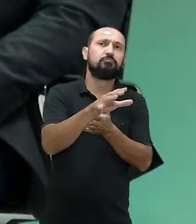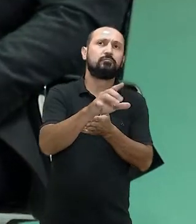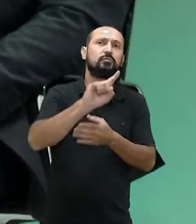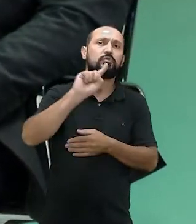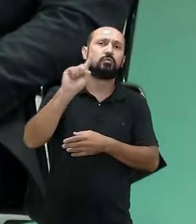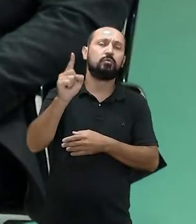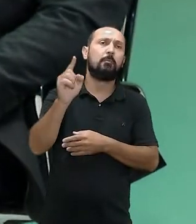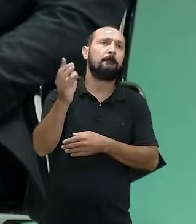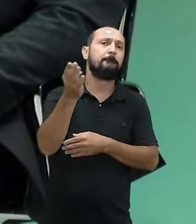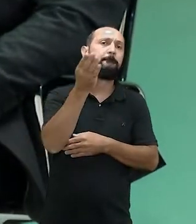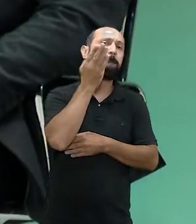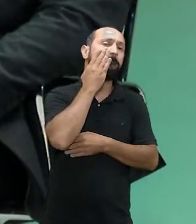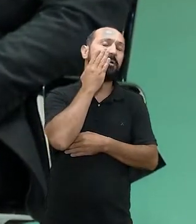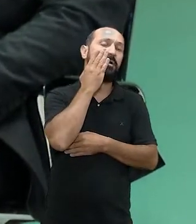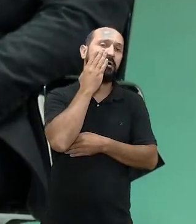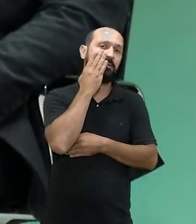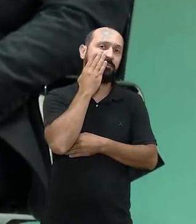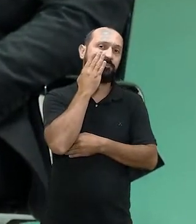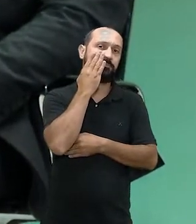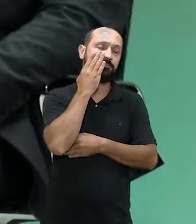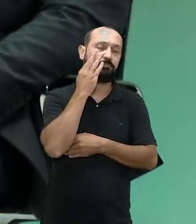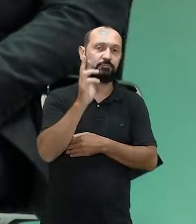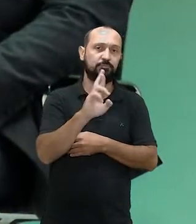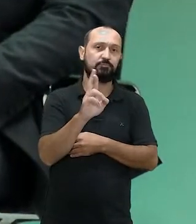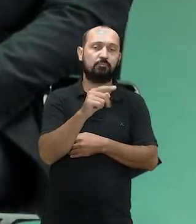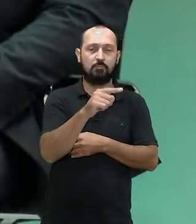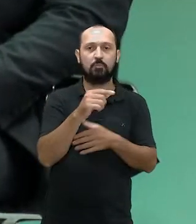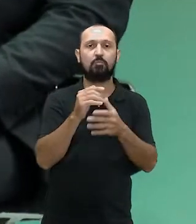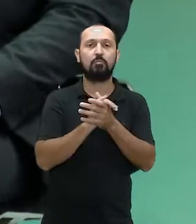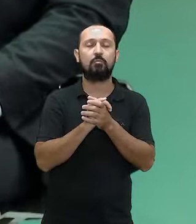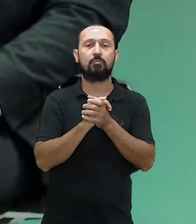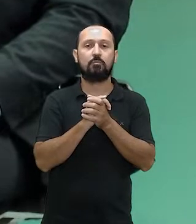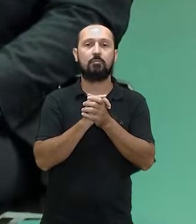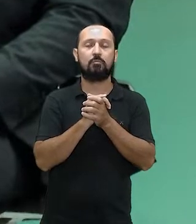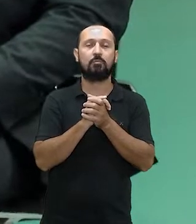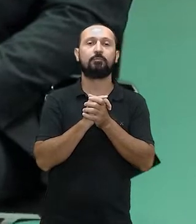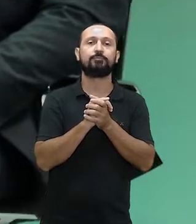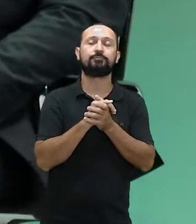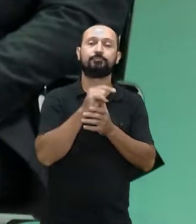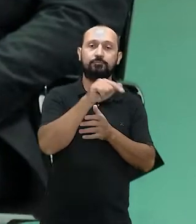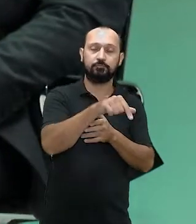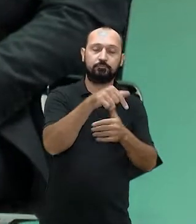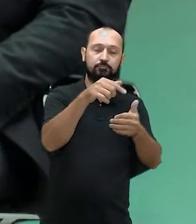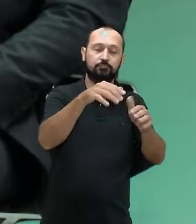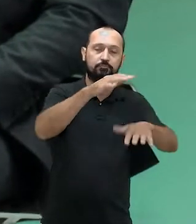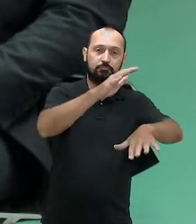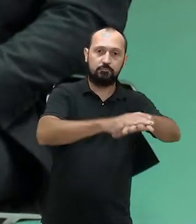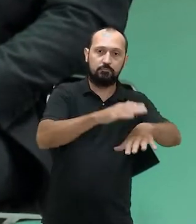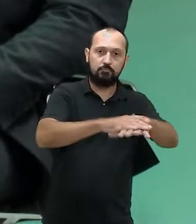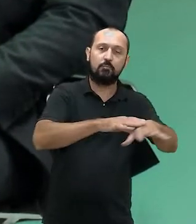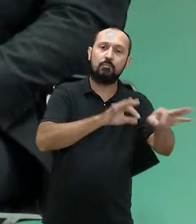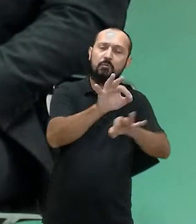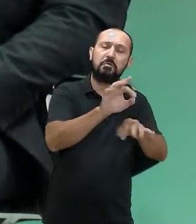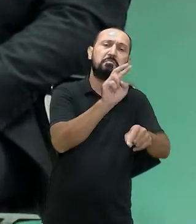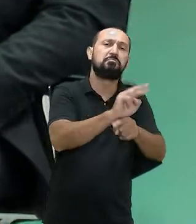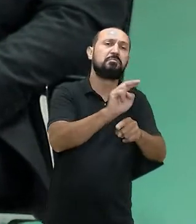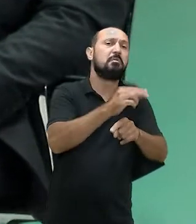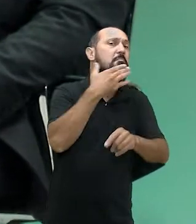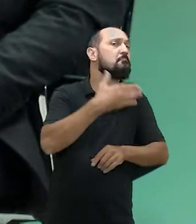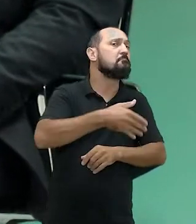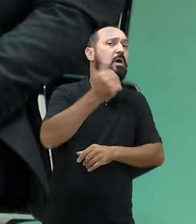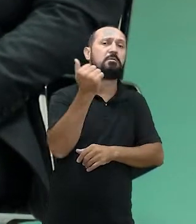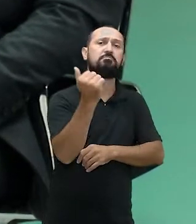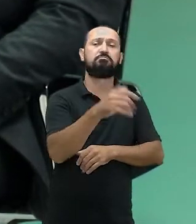1 bilhão de orçamento. E ele vai gerir esse 1 bilhão da maneira que melhor lhe